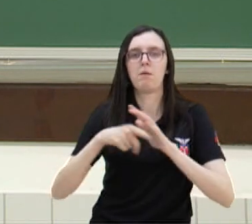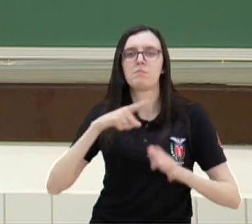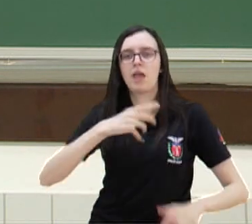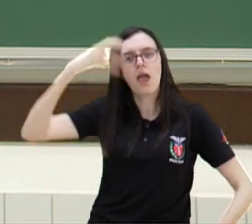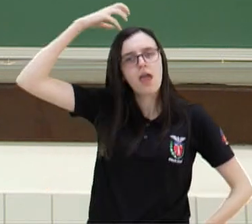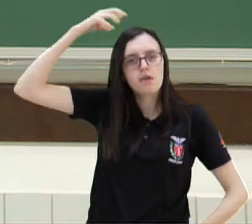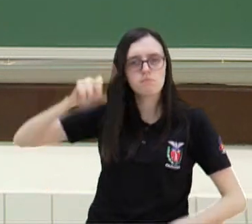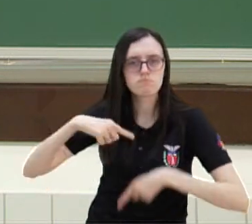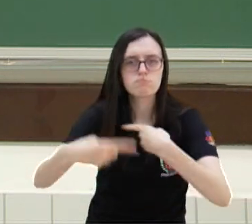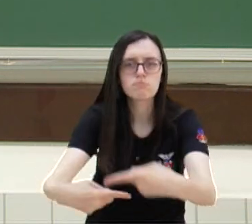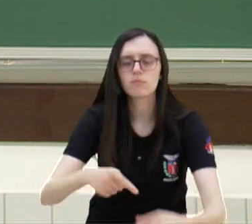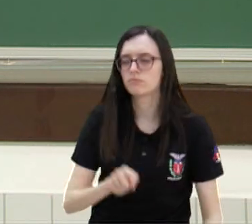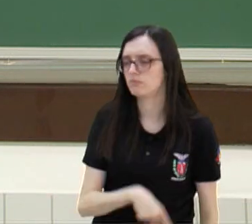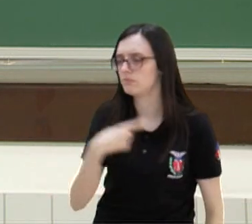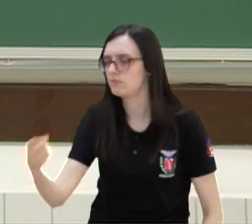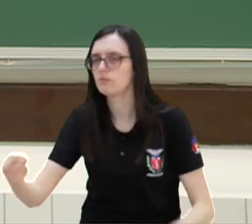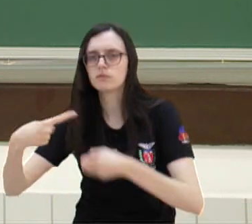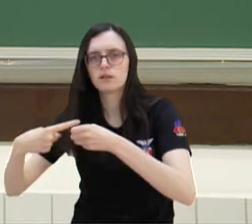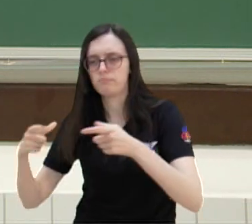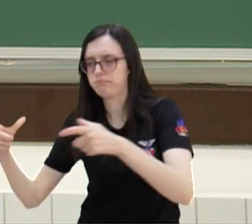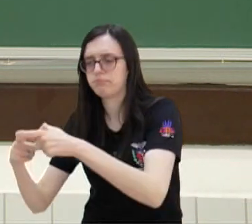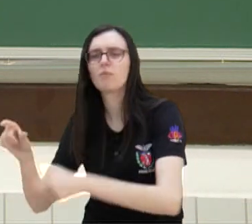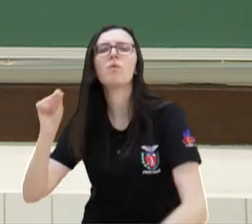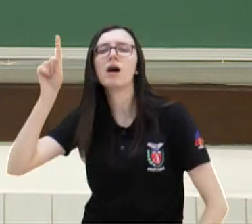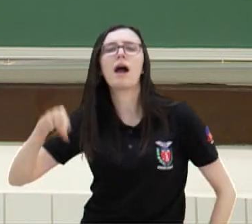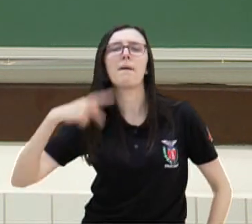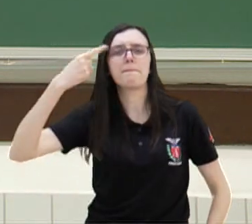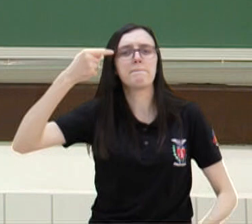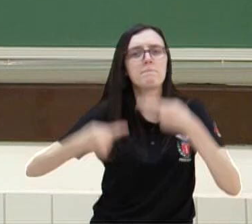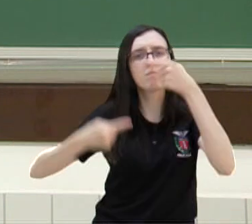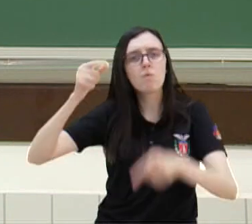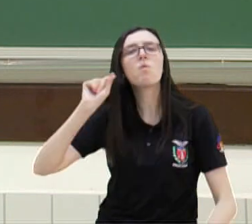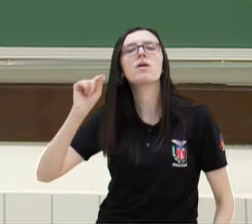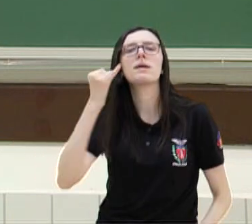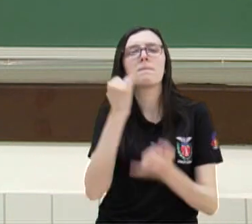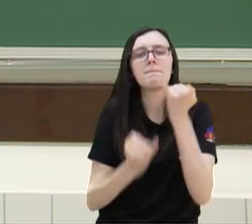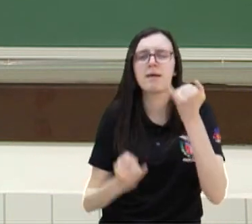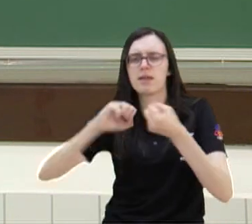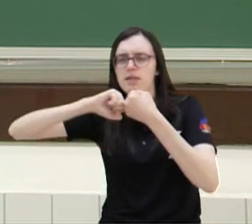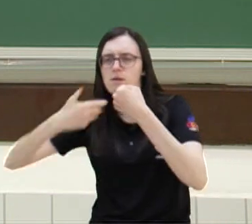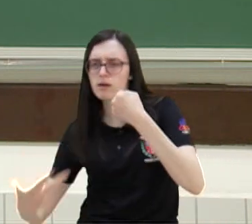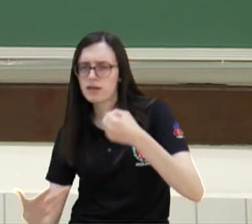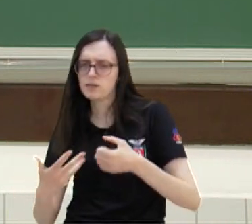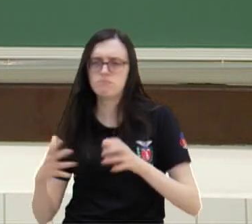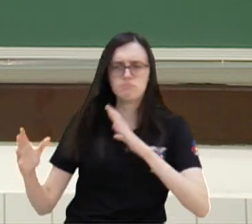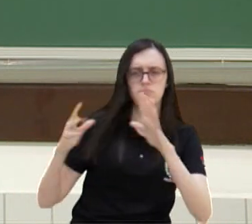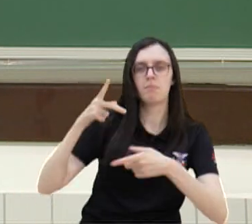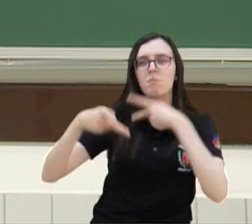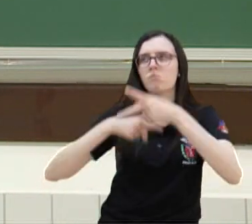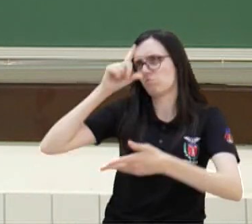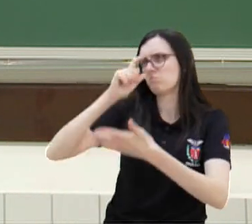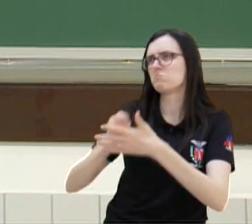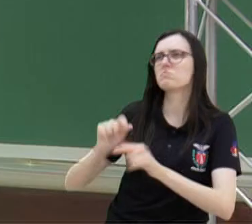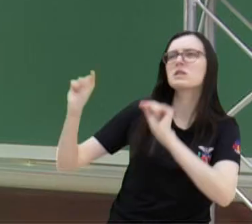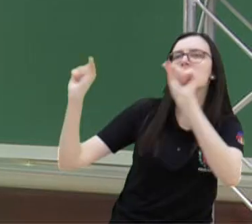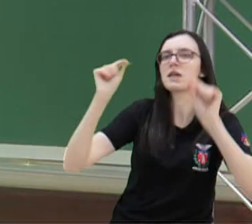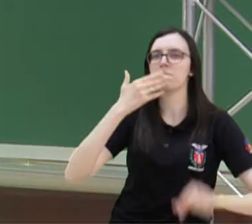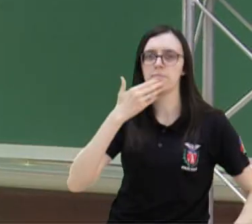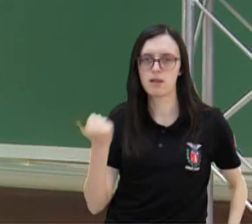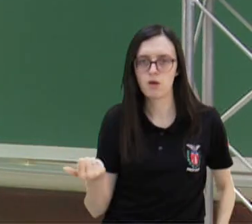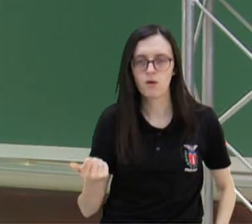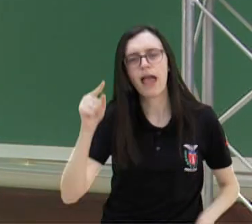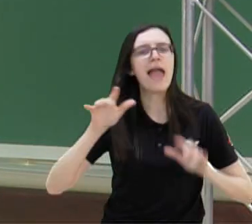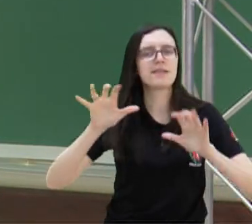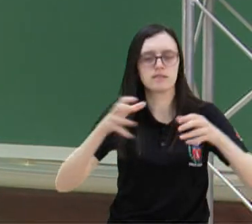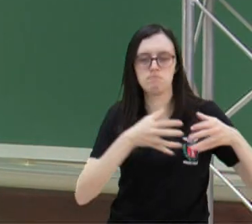tinham um rei. Mas na outra cidadezinha eles tinham uma política que estava beirando a democracia, na qual o povo decidia o que era melhor para si. É